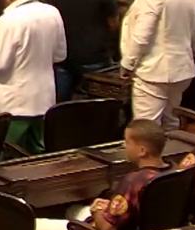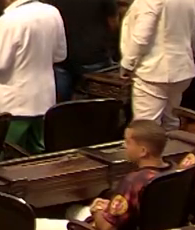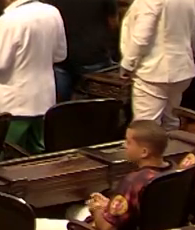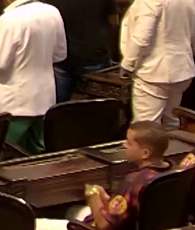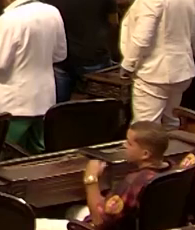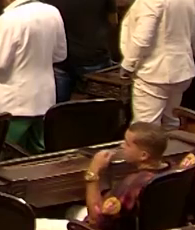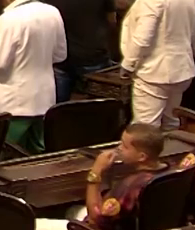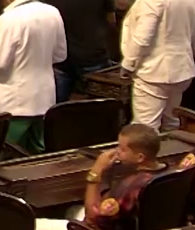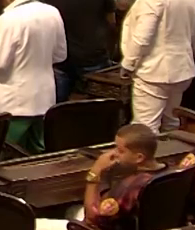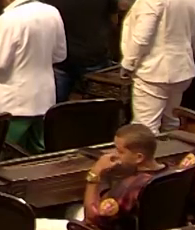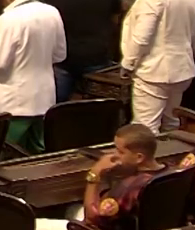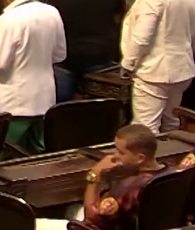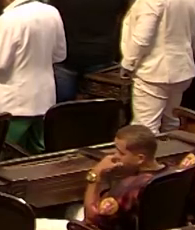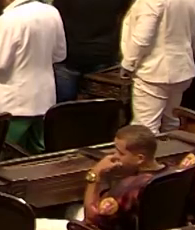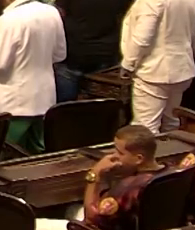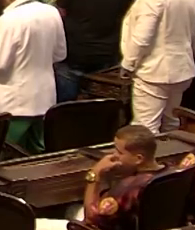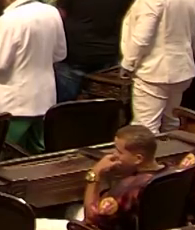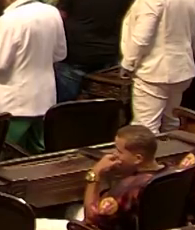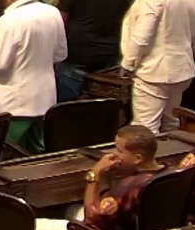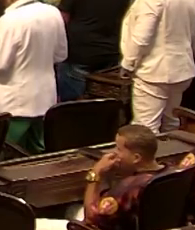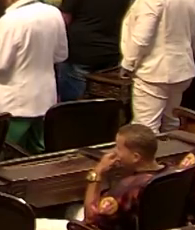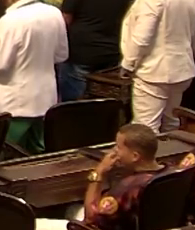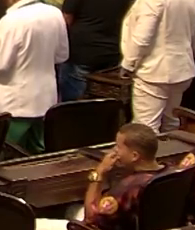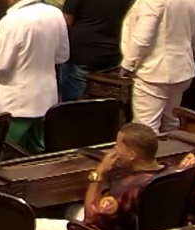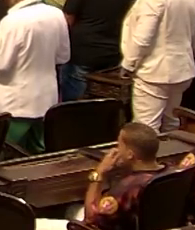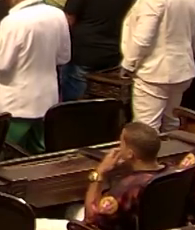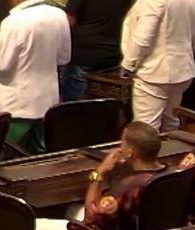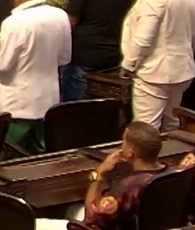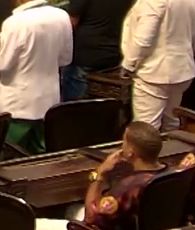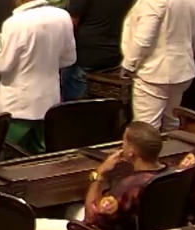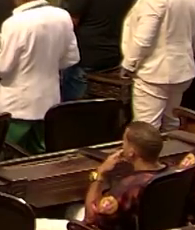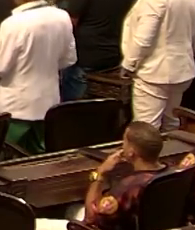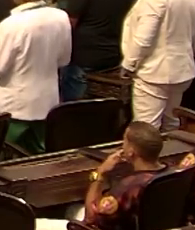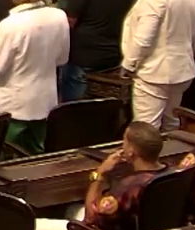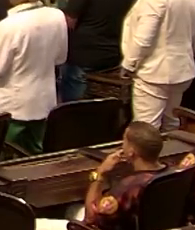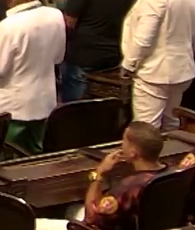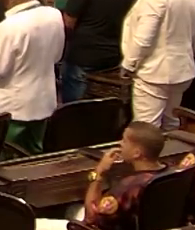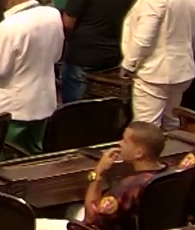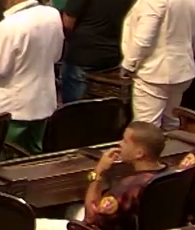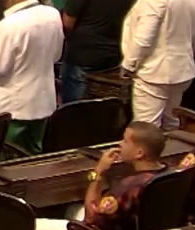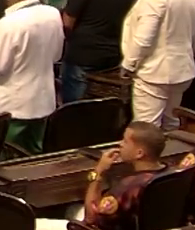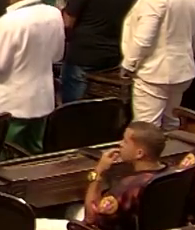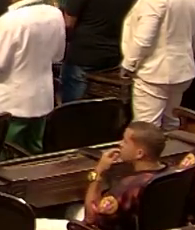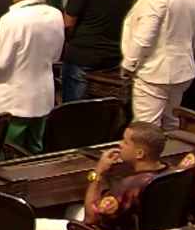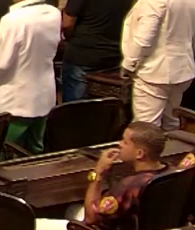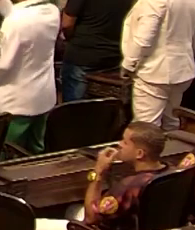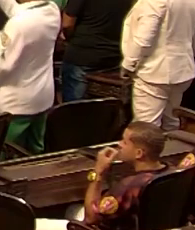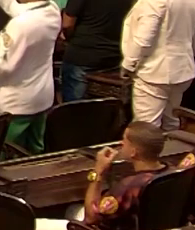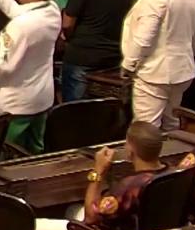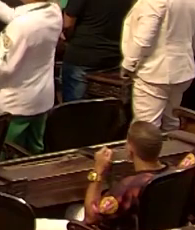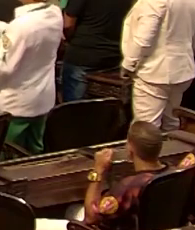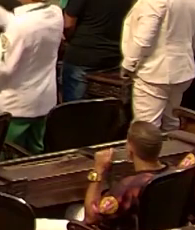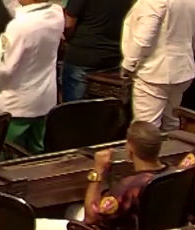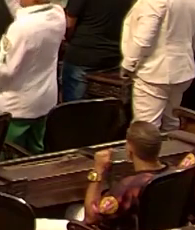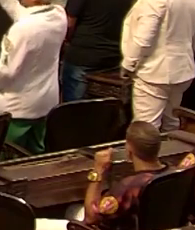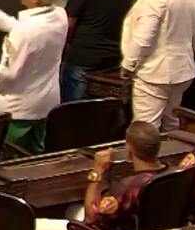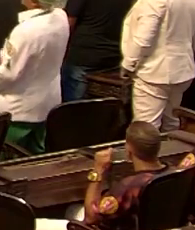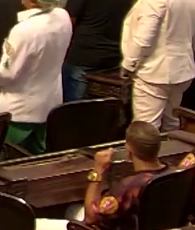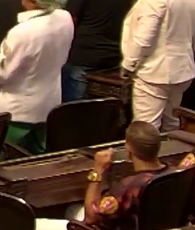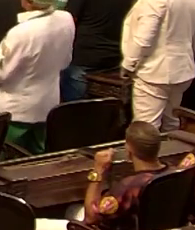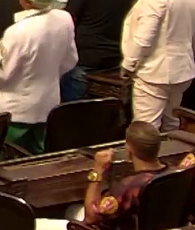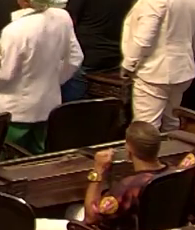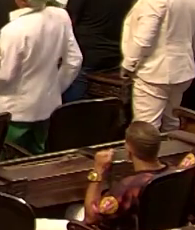É Xirê pra Orixá, pela fé que atravessa as revoltas do oceano. Respeite o